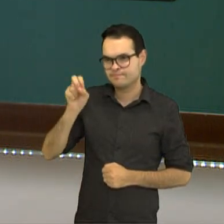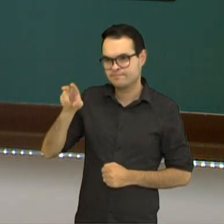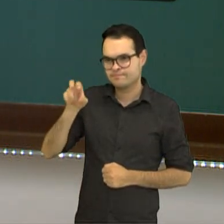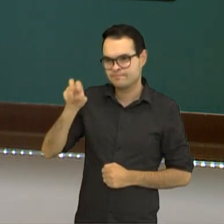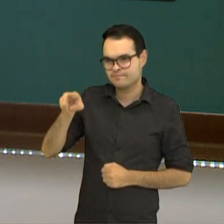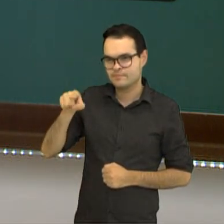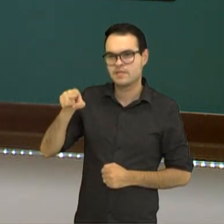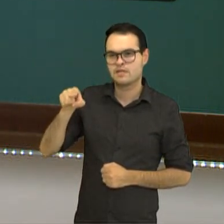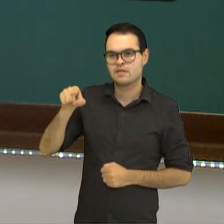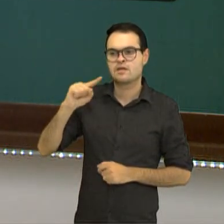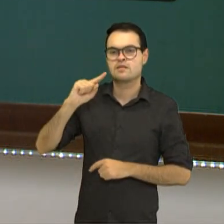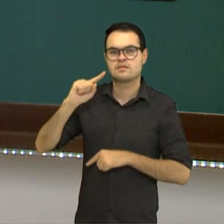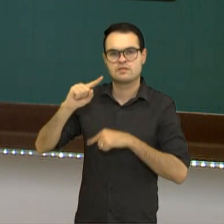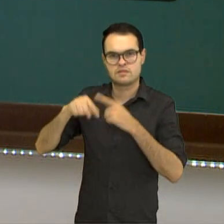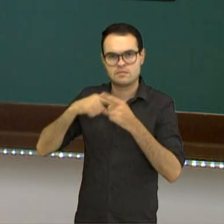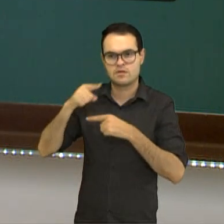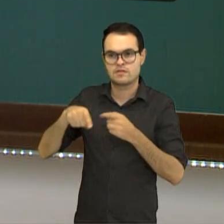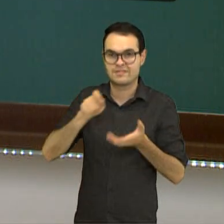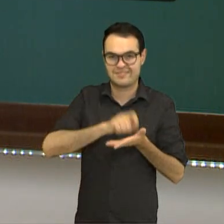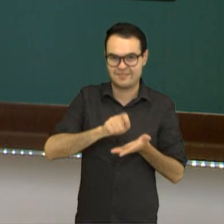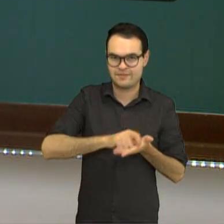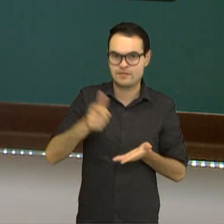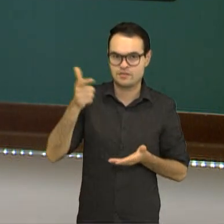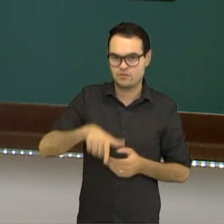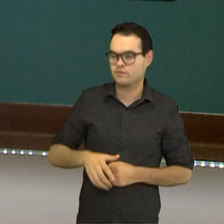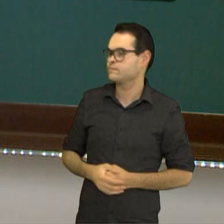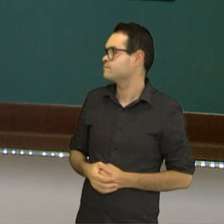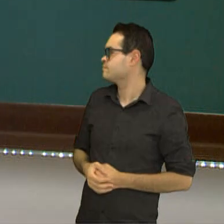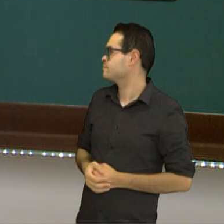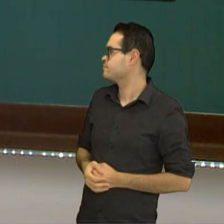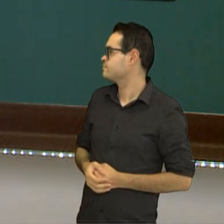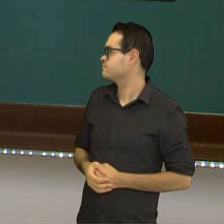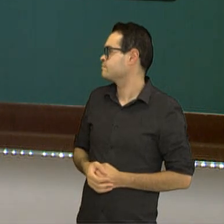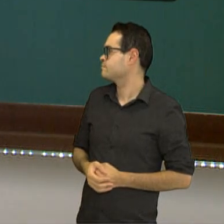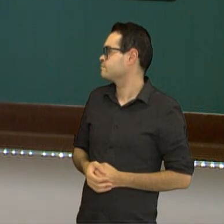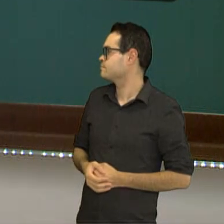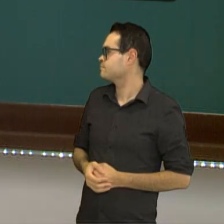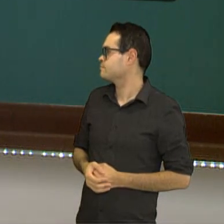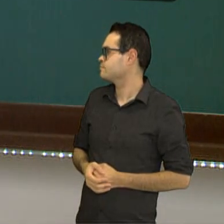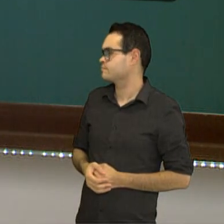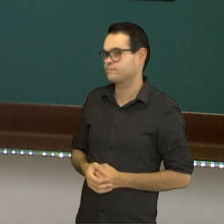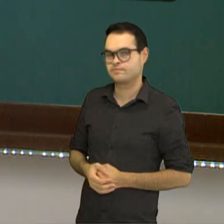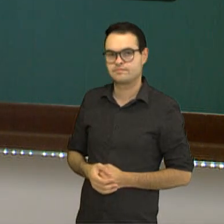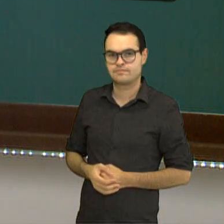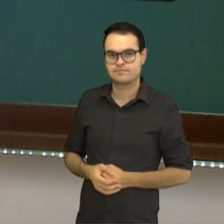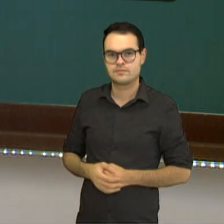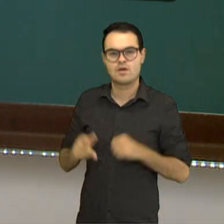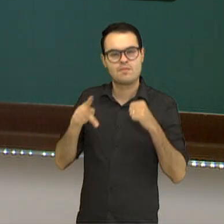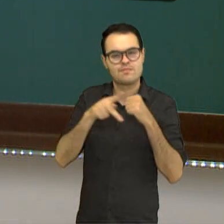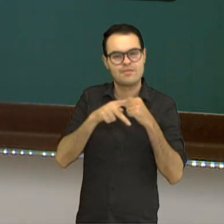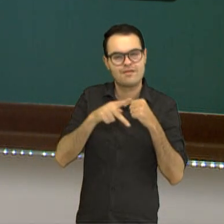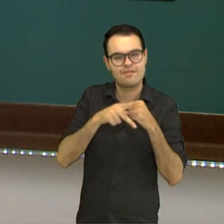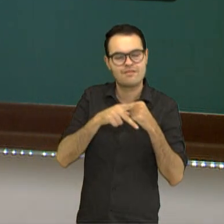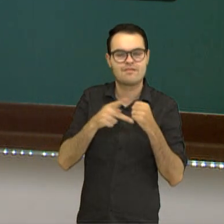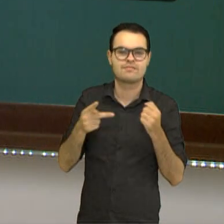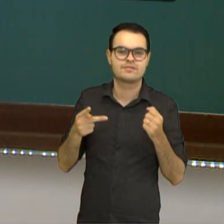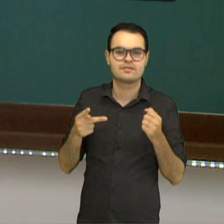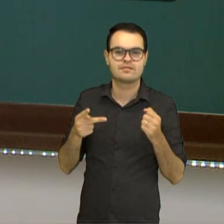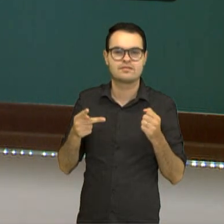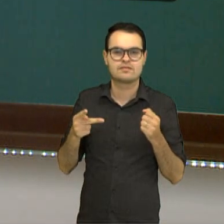tirando, né? The pronouns that interrupt the flow of the sentence, né? Os pronomes que